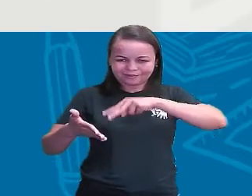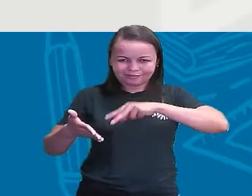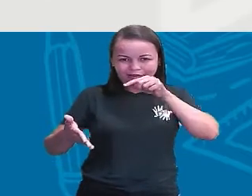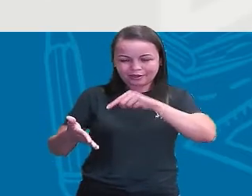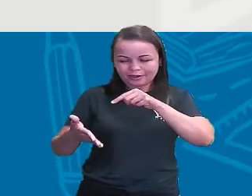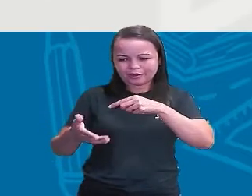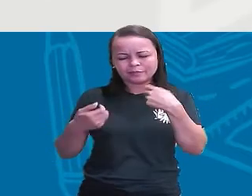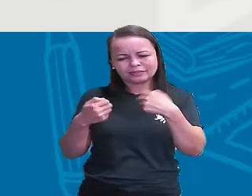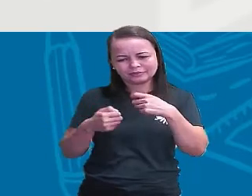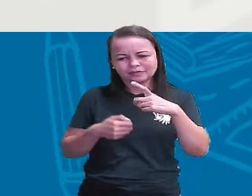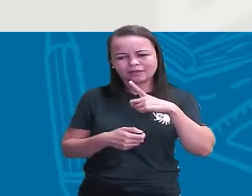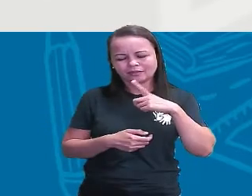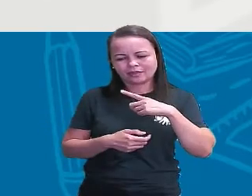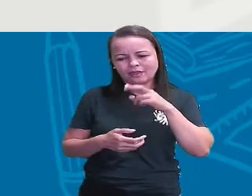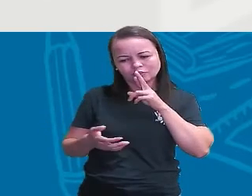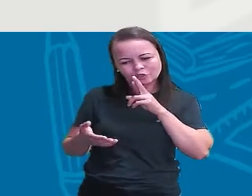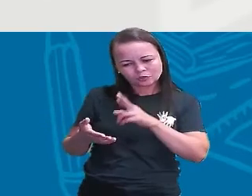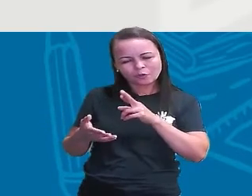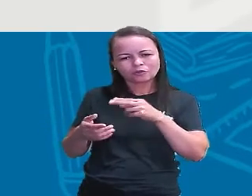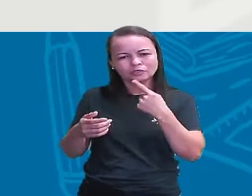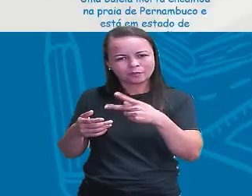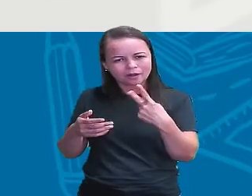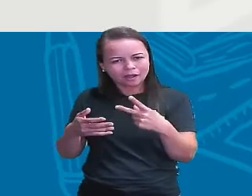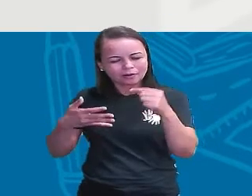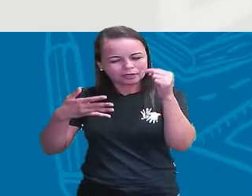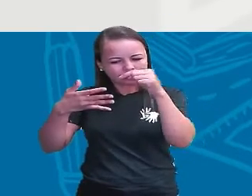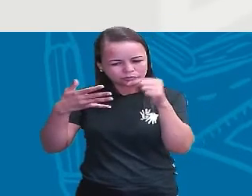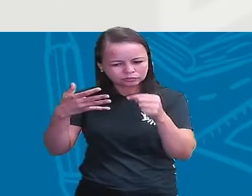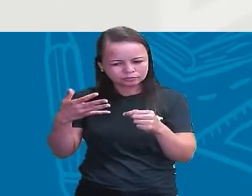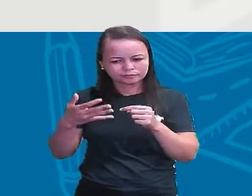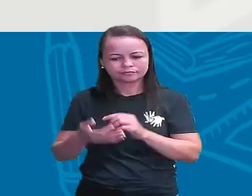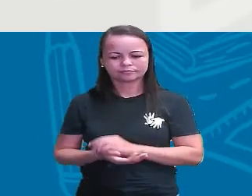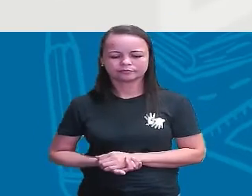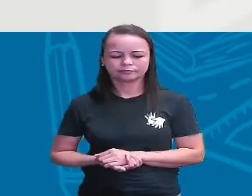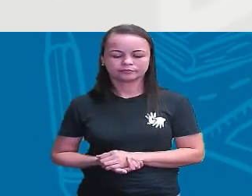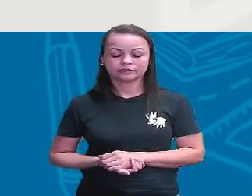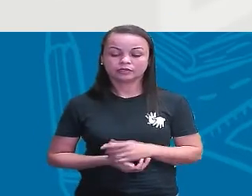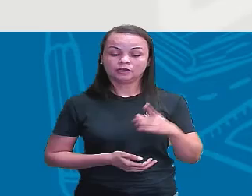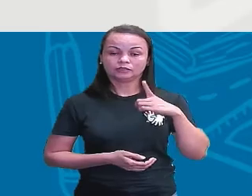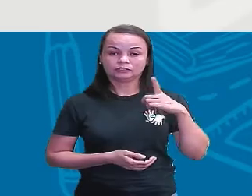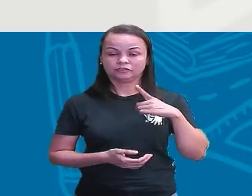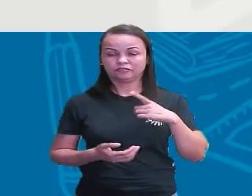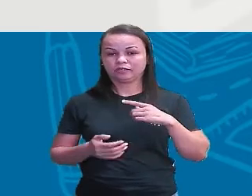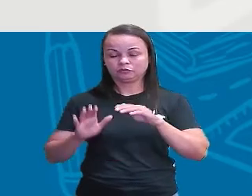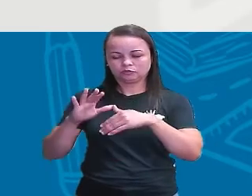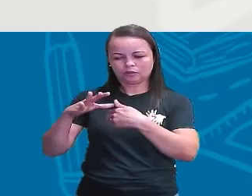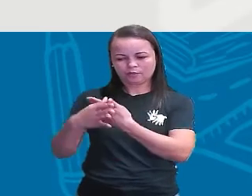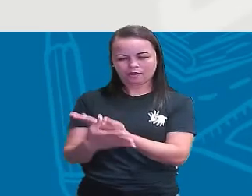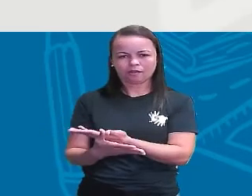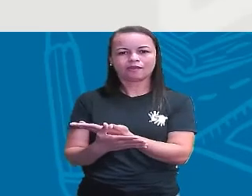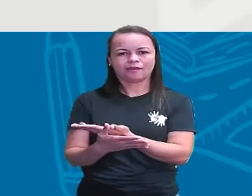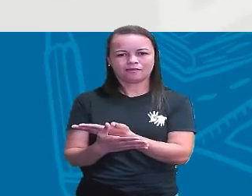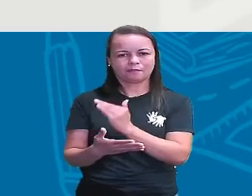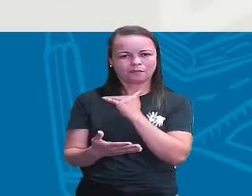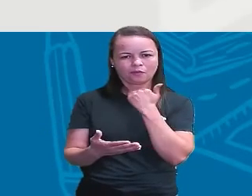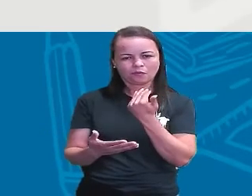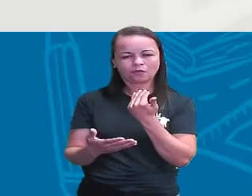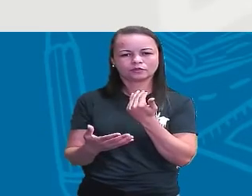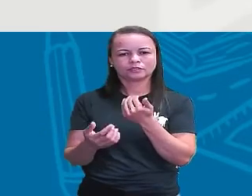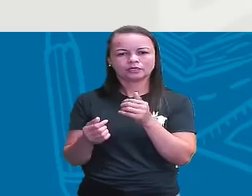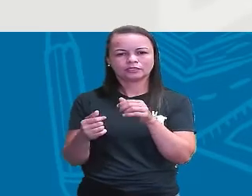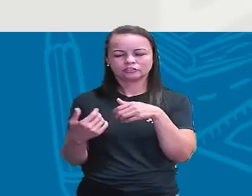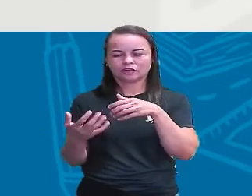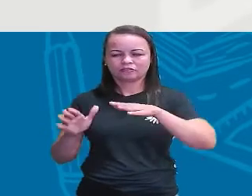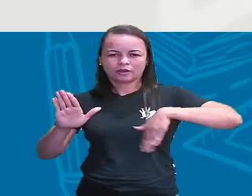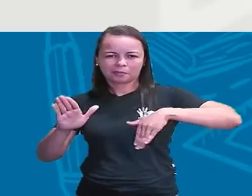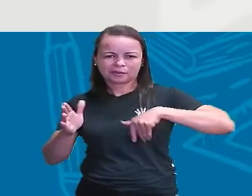as respostas para todas essas questões. Então, ó, nós tivemos uma baleia morta, né, que encalhou na praia de Pernambuco